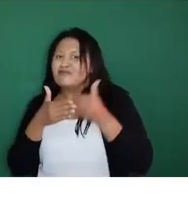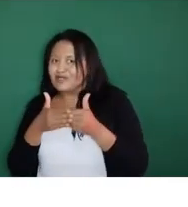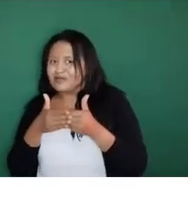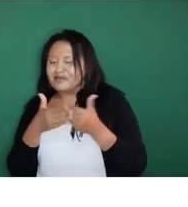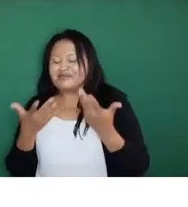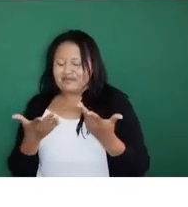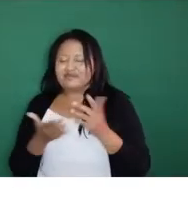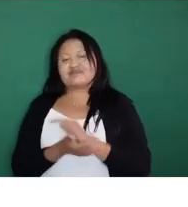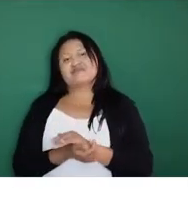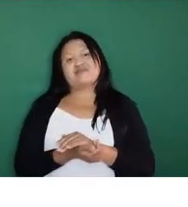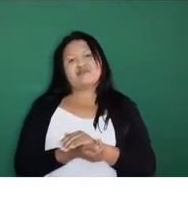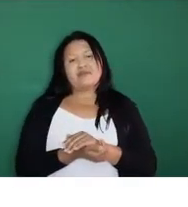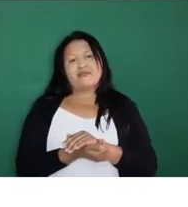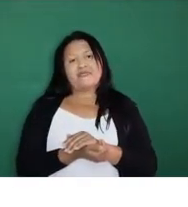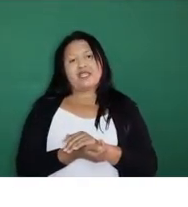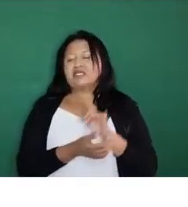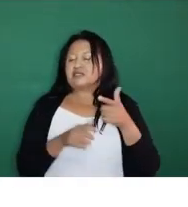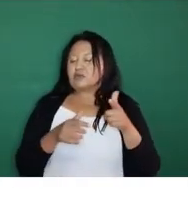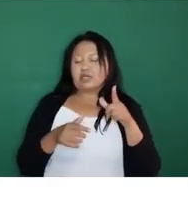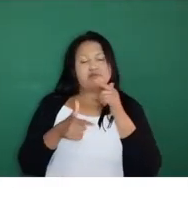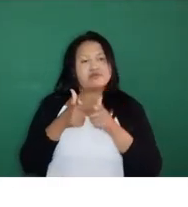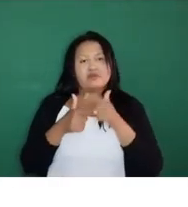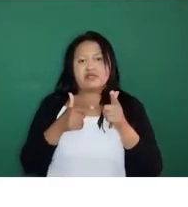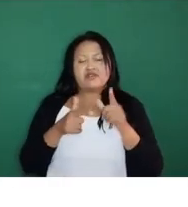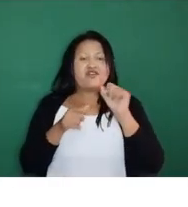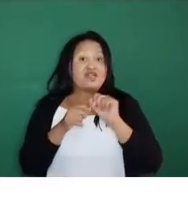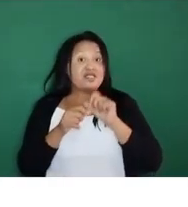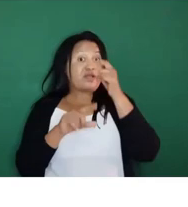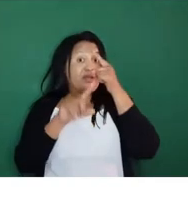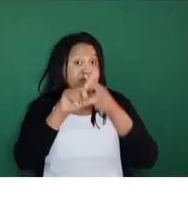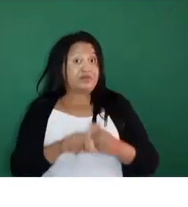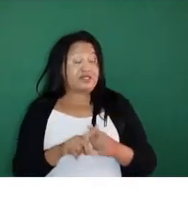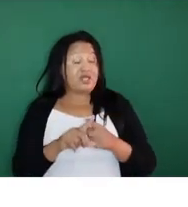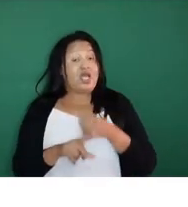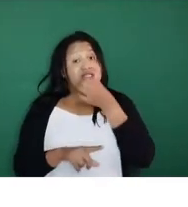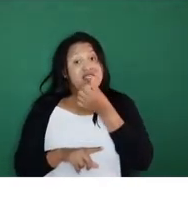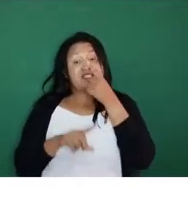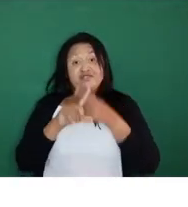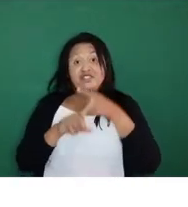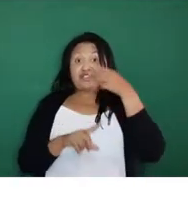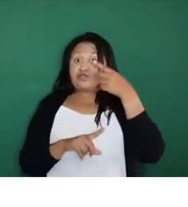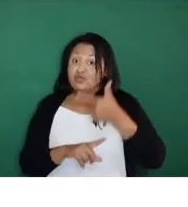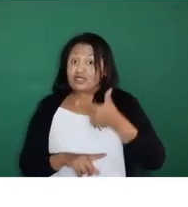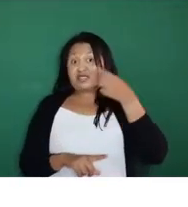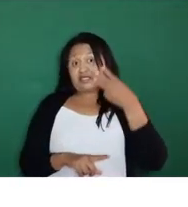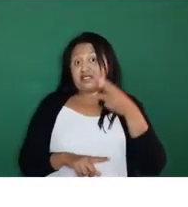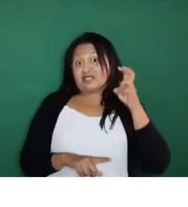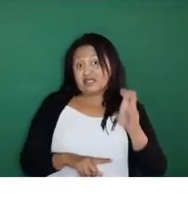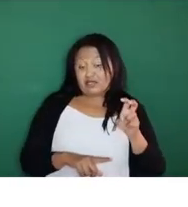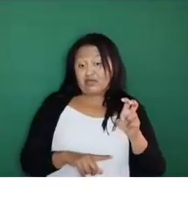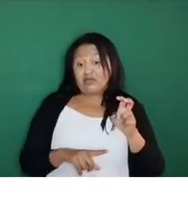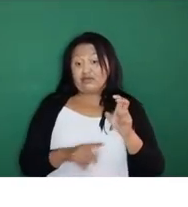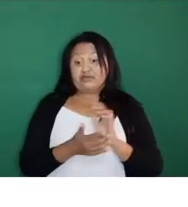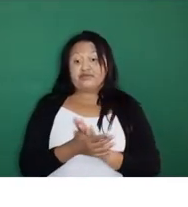então não tem problema fazendo a multiplicação 6 vezes 235 vai